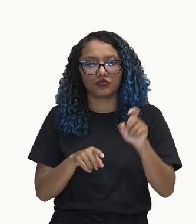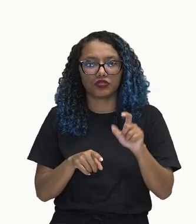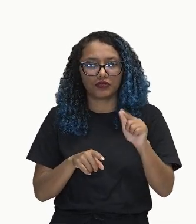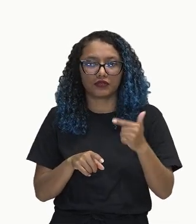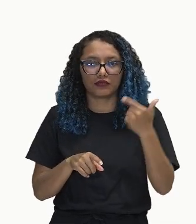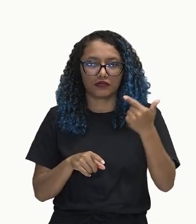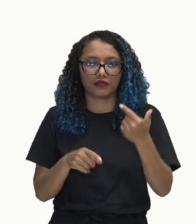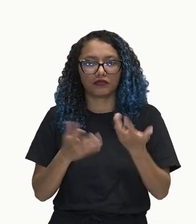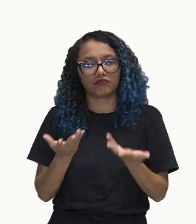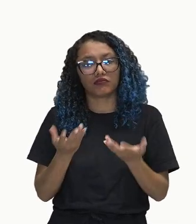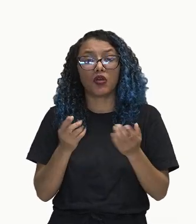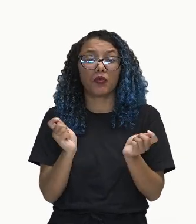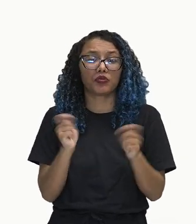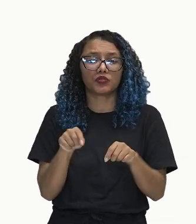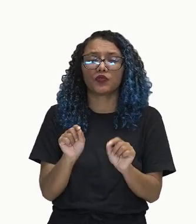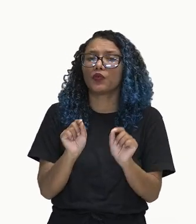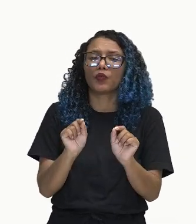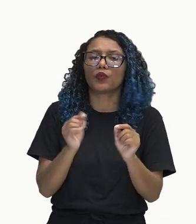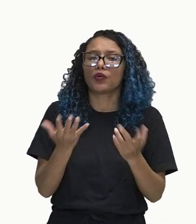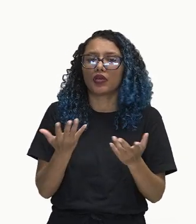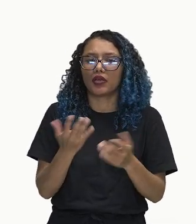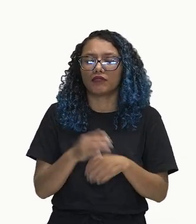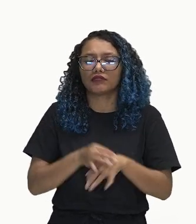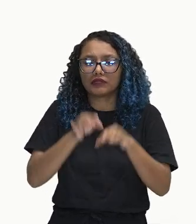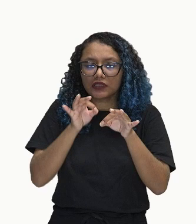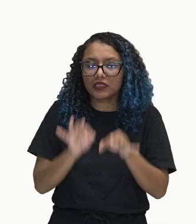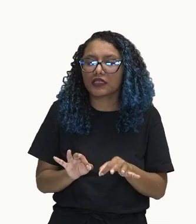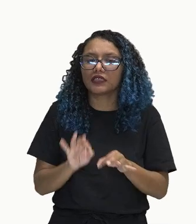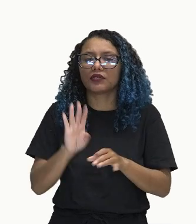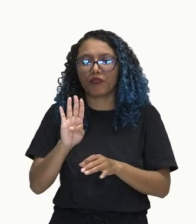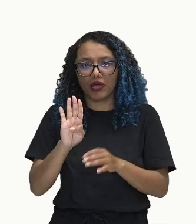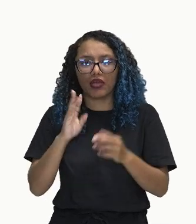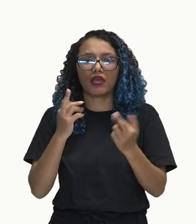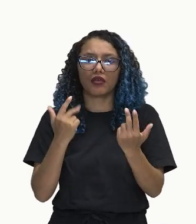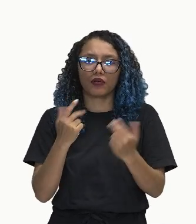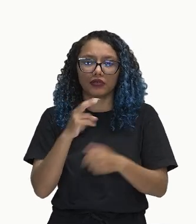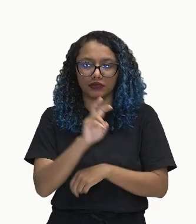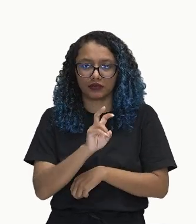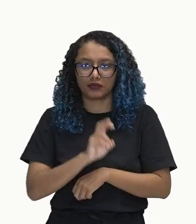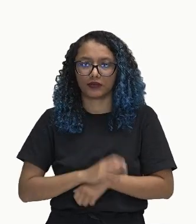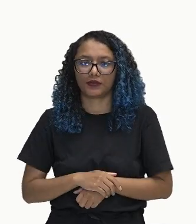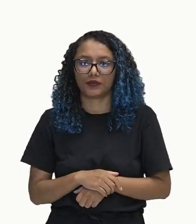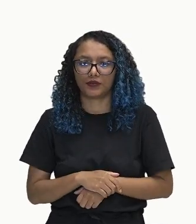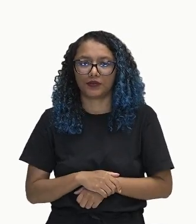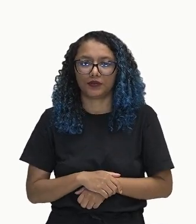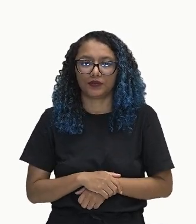Então, eu posso afirmar com toda certeza que o b é igual a 5.